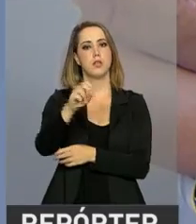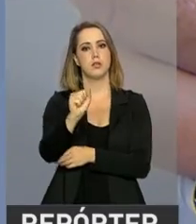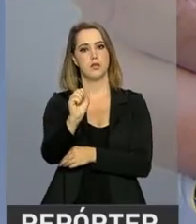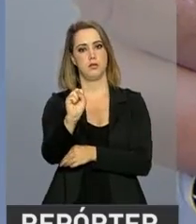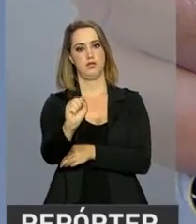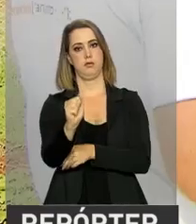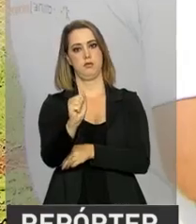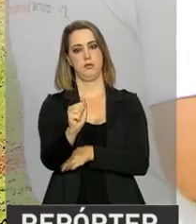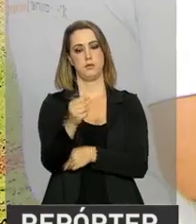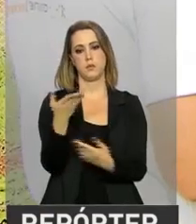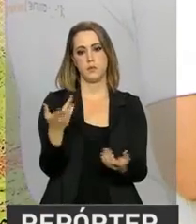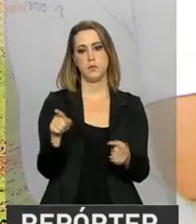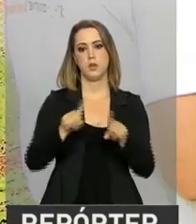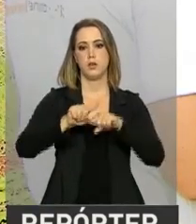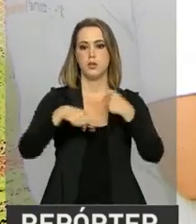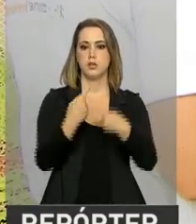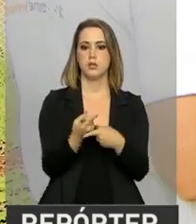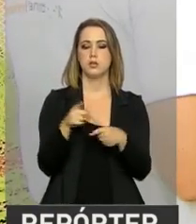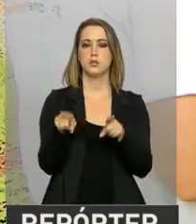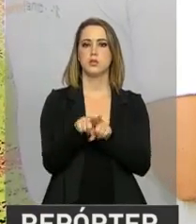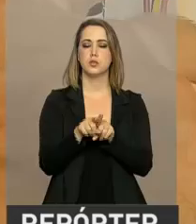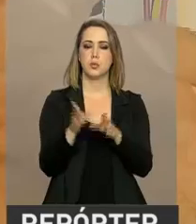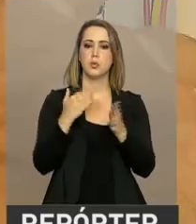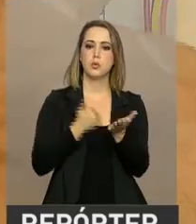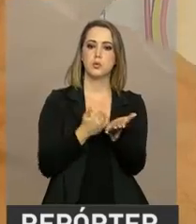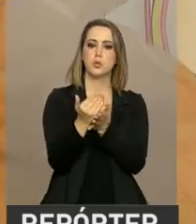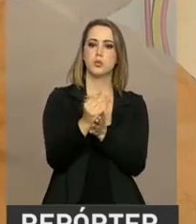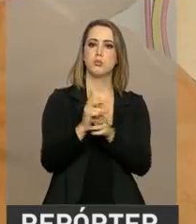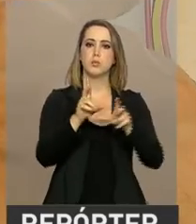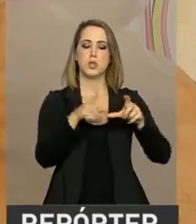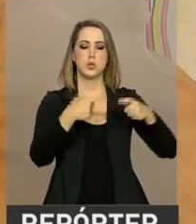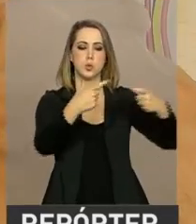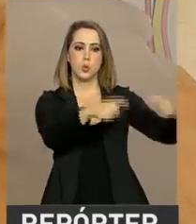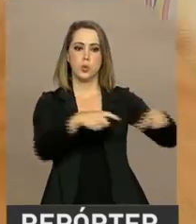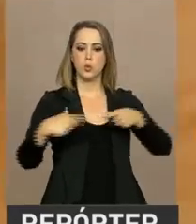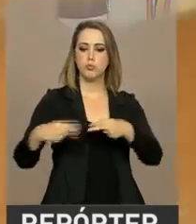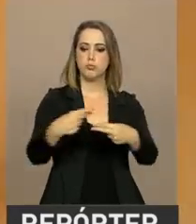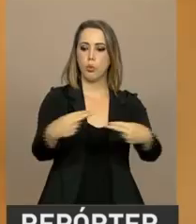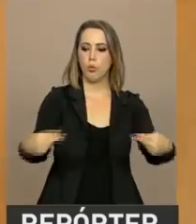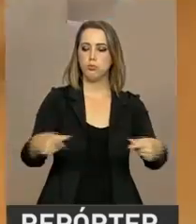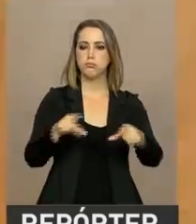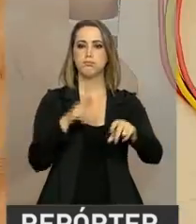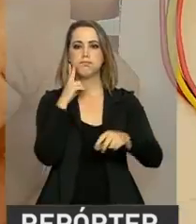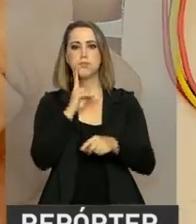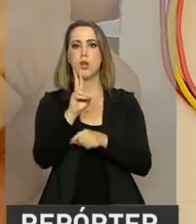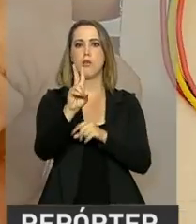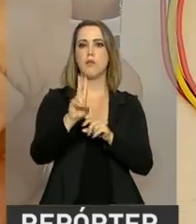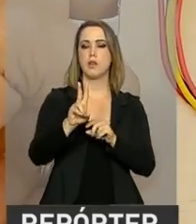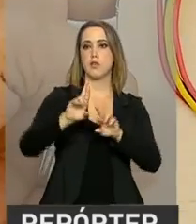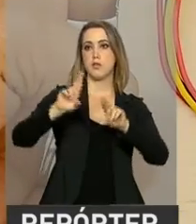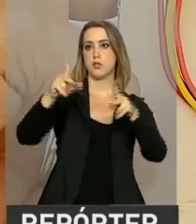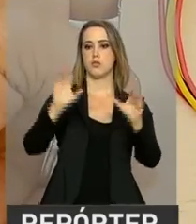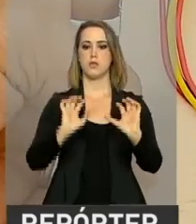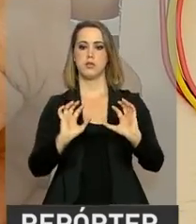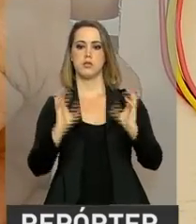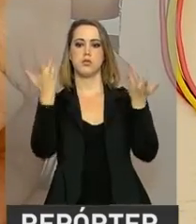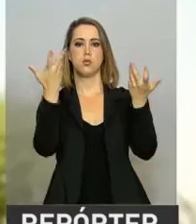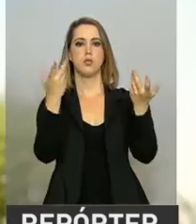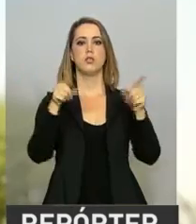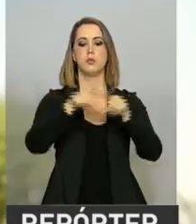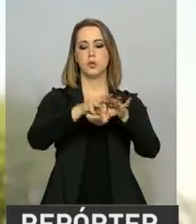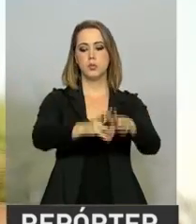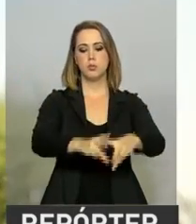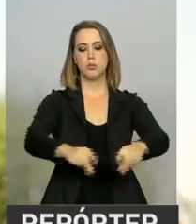espacial depois foi a campo e instalar equipamentos para acompanhar as mudanças climáticas ea umidade do solo